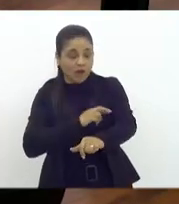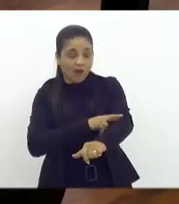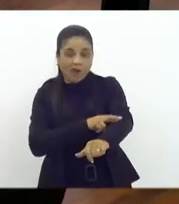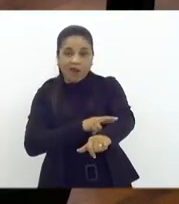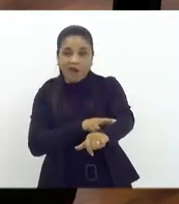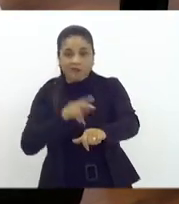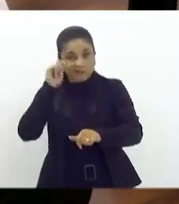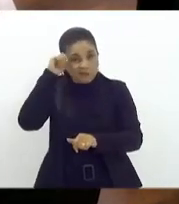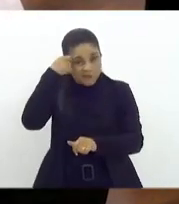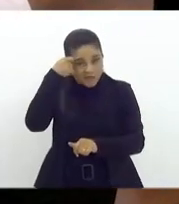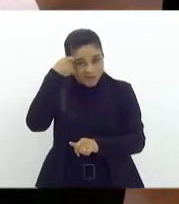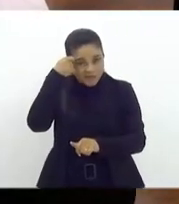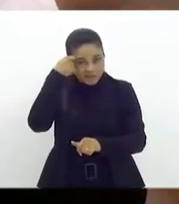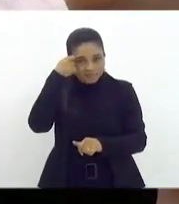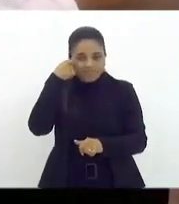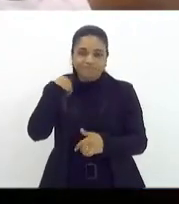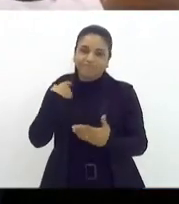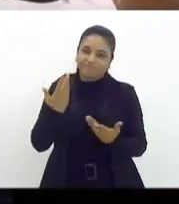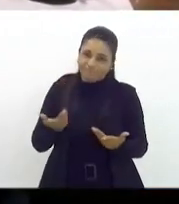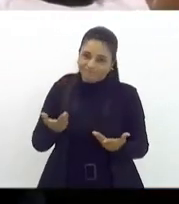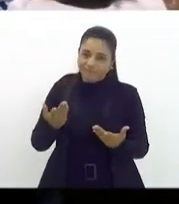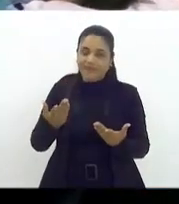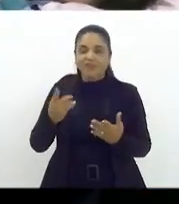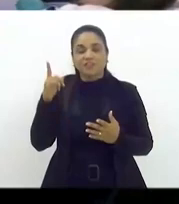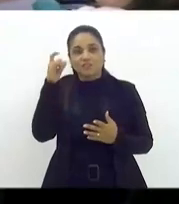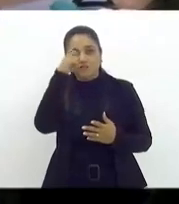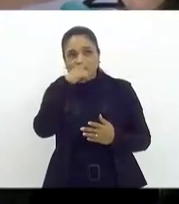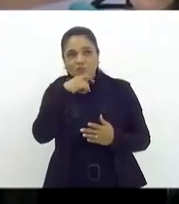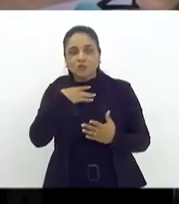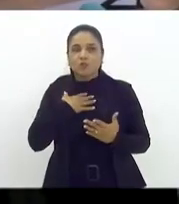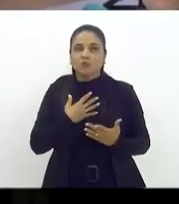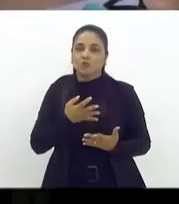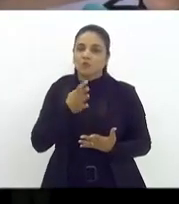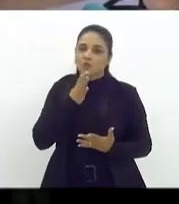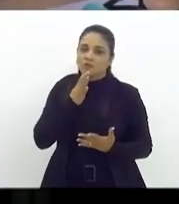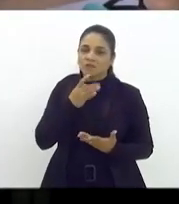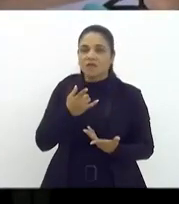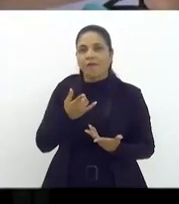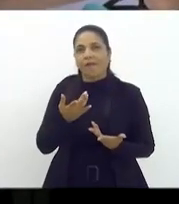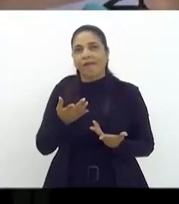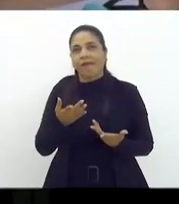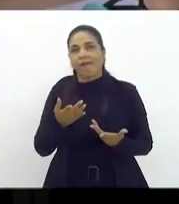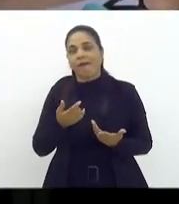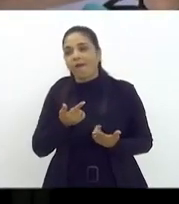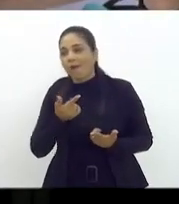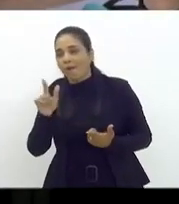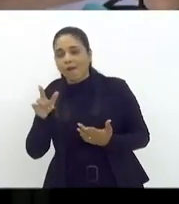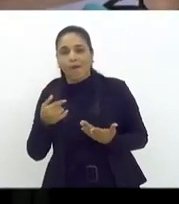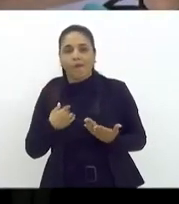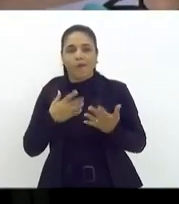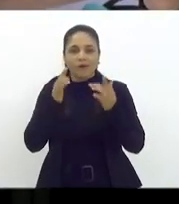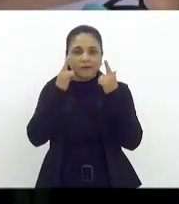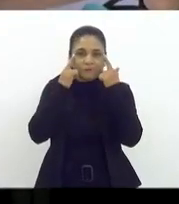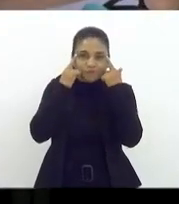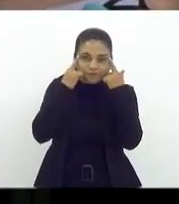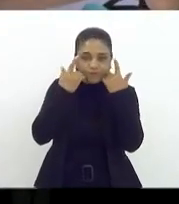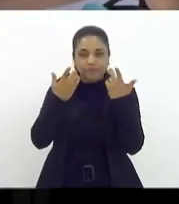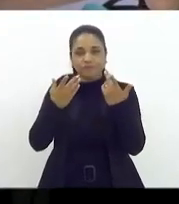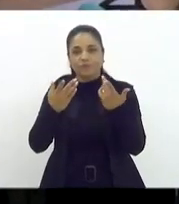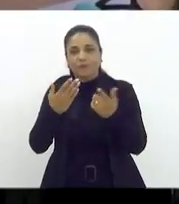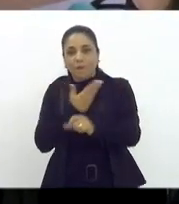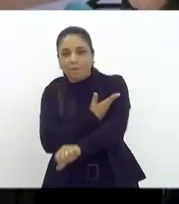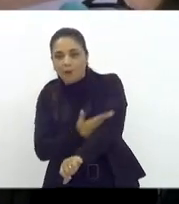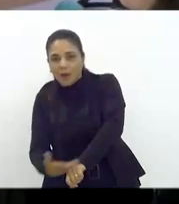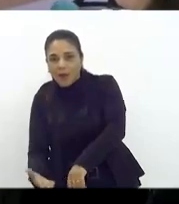reconhecer uma pessoa uma raça por exemplo oriental o caucasiano seja assim isso